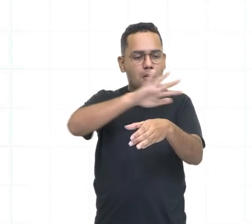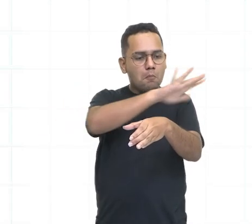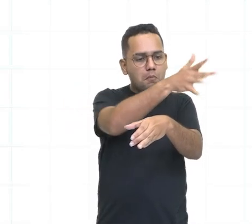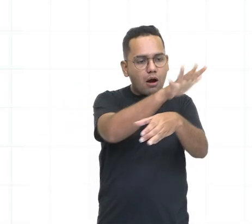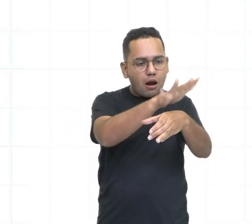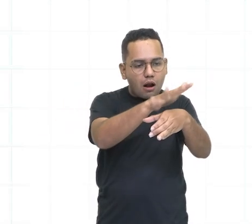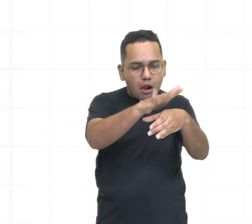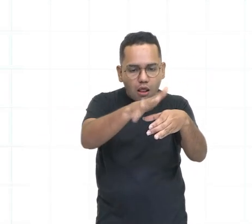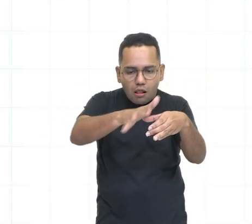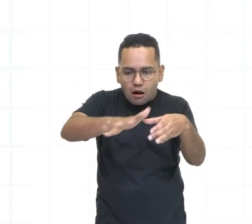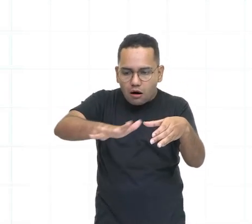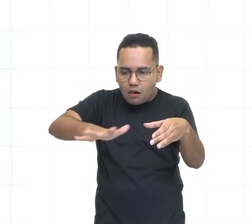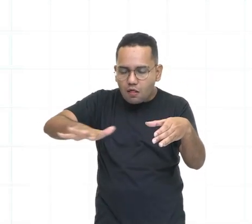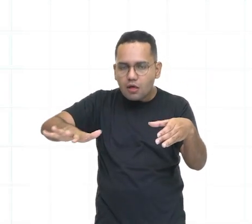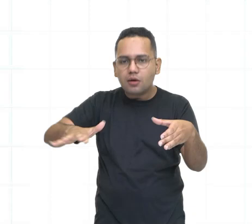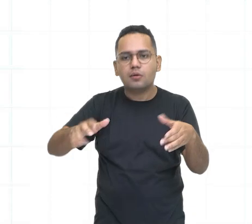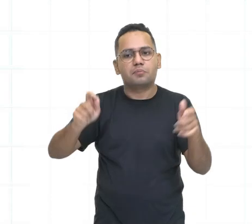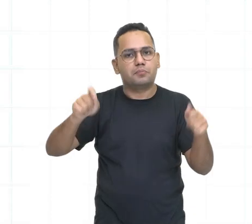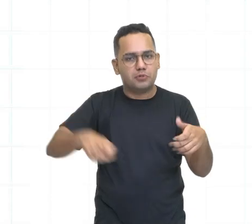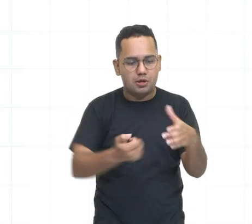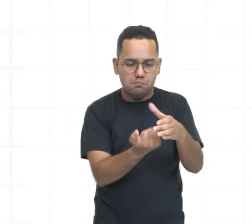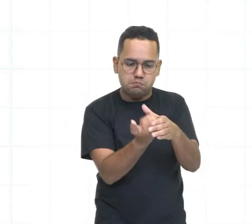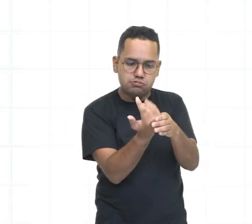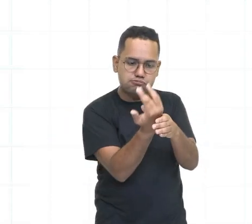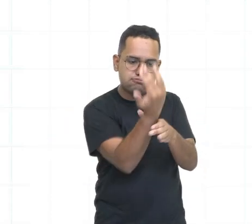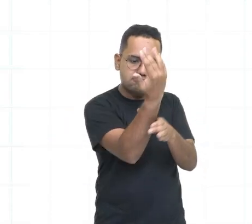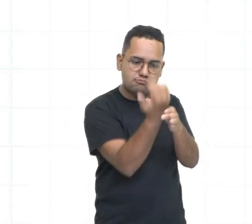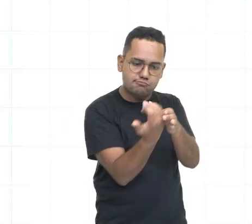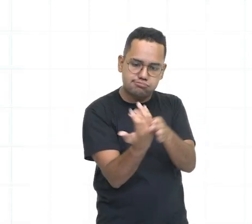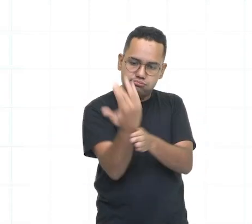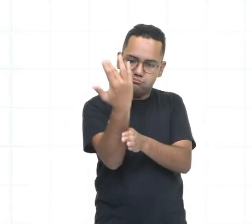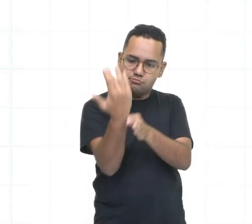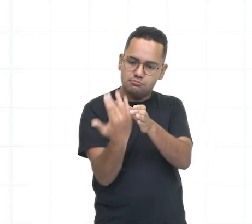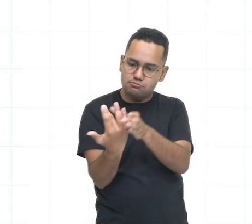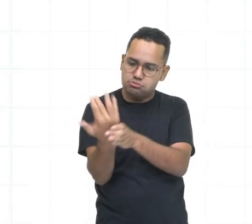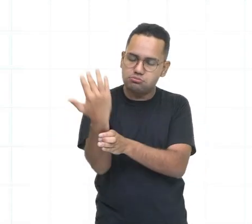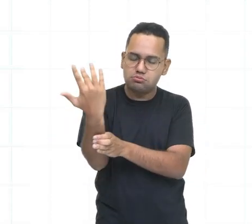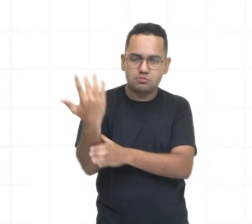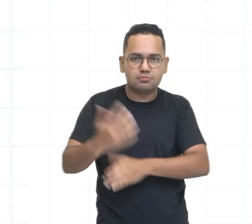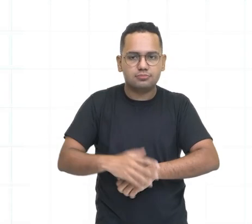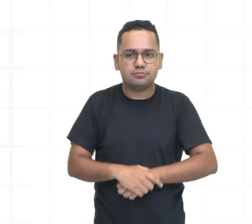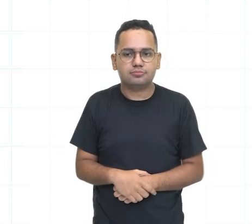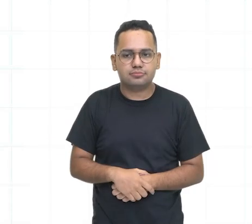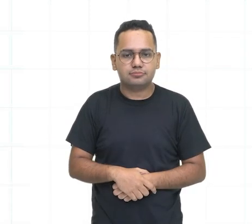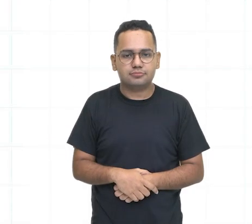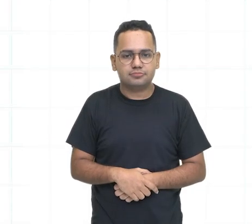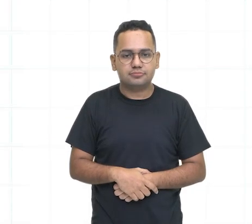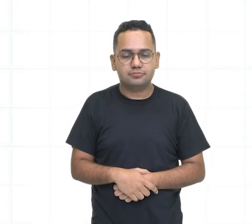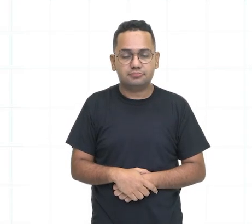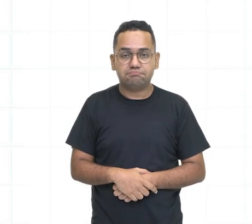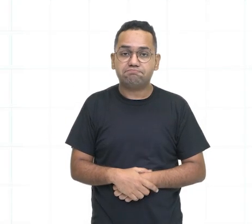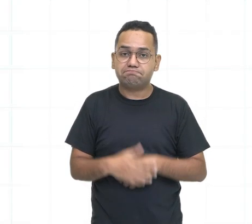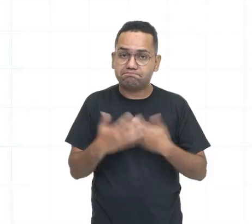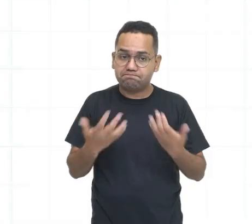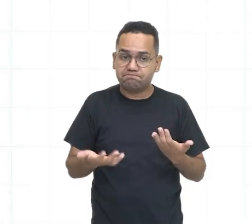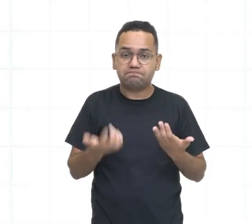e manter uma produção agrícola. Então, assim a gente verificou, né,